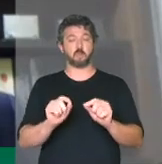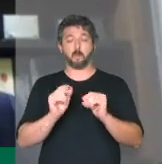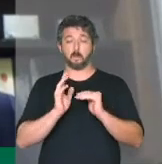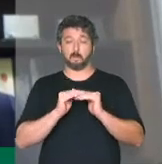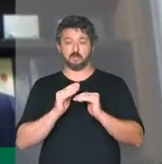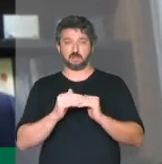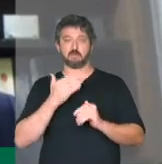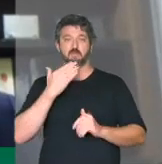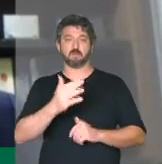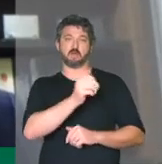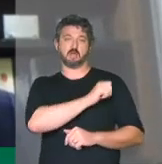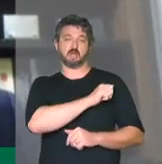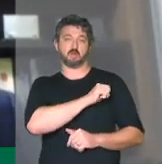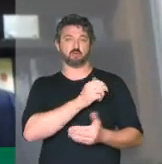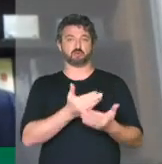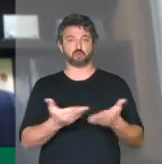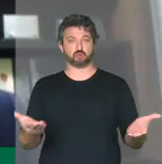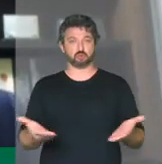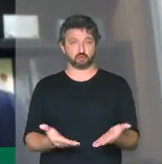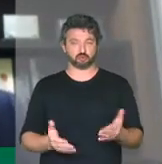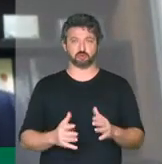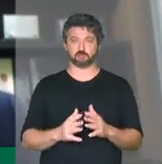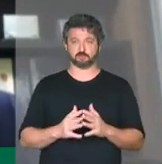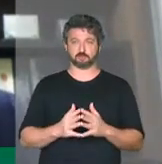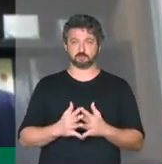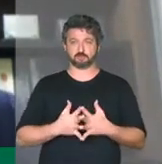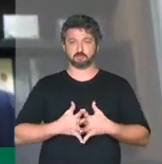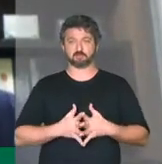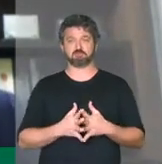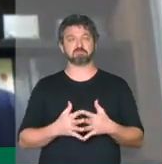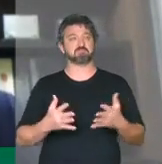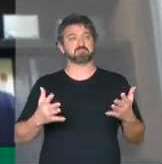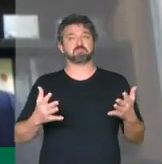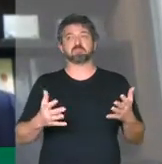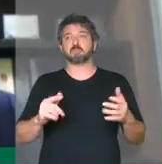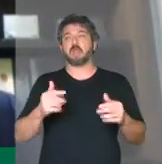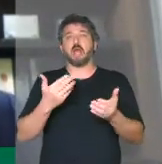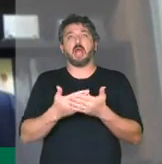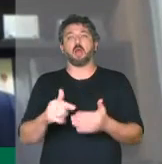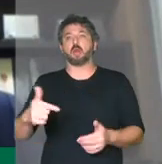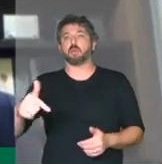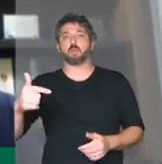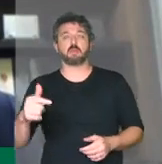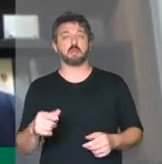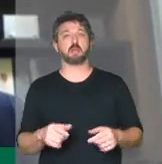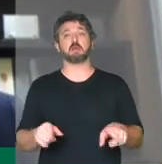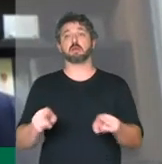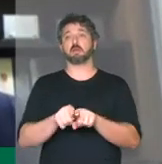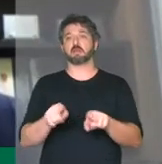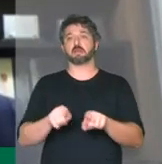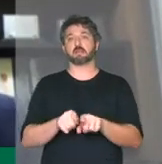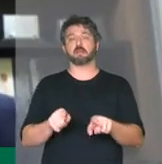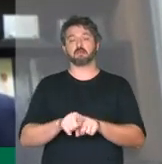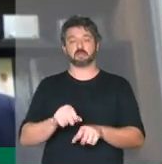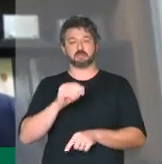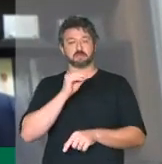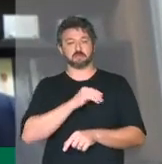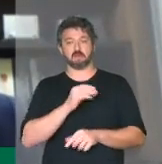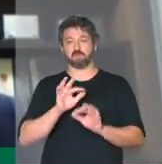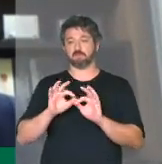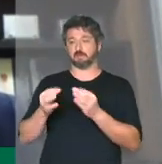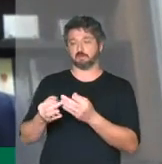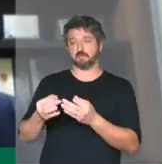mínimo para o estudante atual que não está tendo aulas e também teve sua renda ou de sua